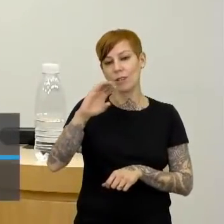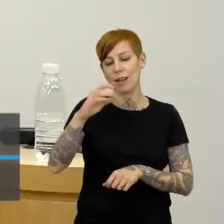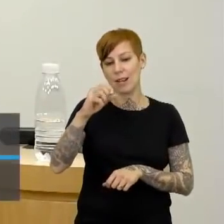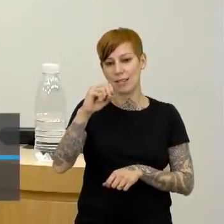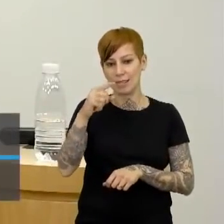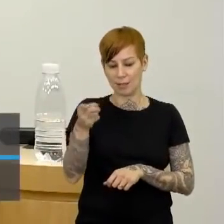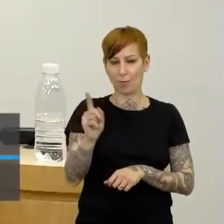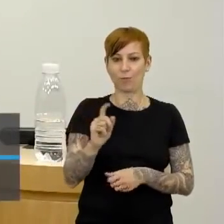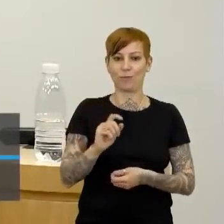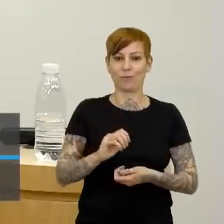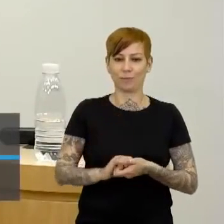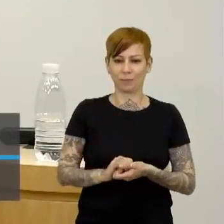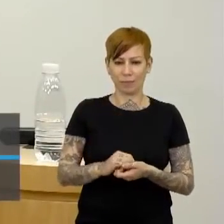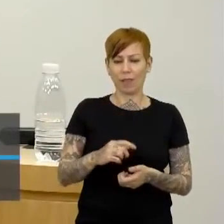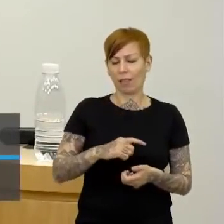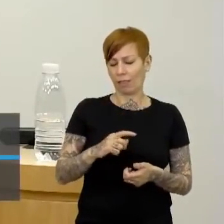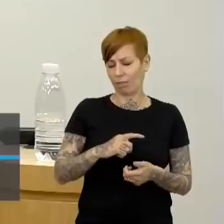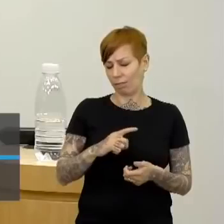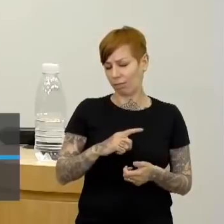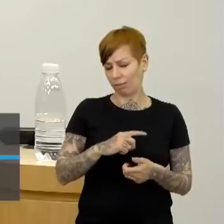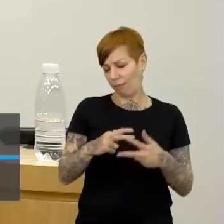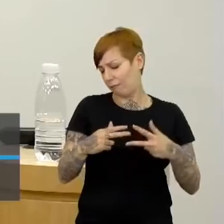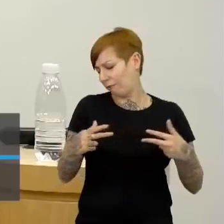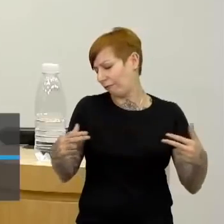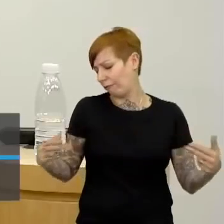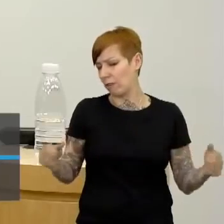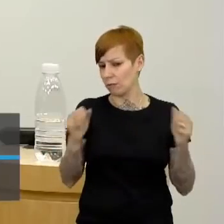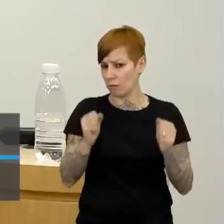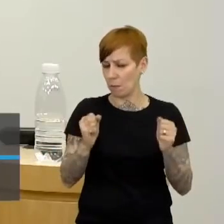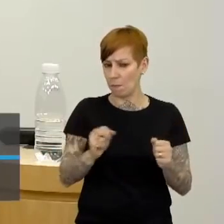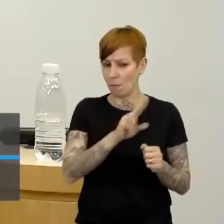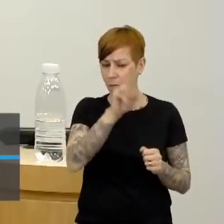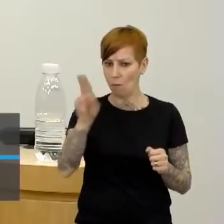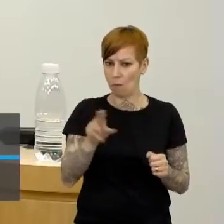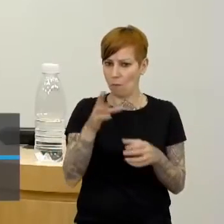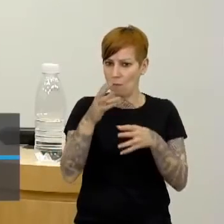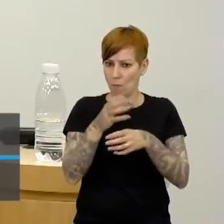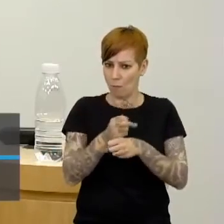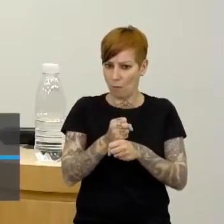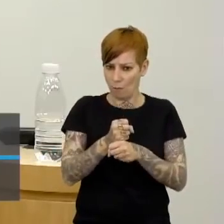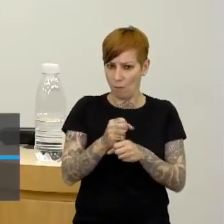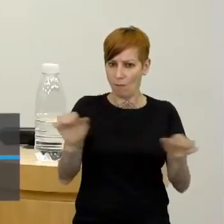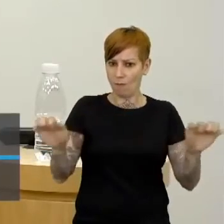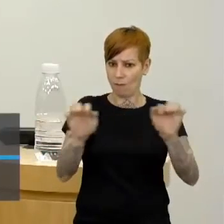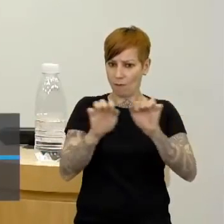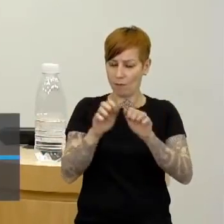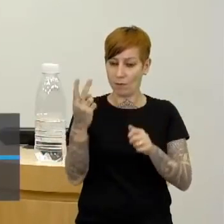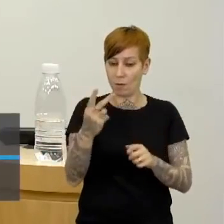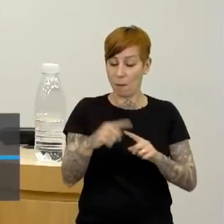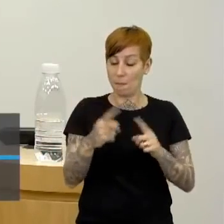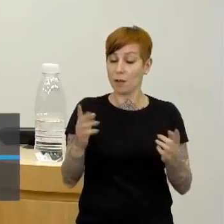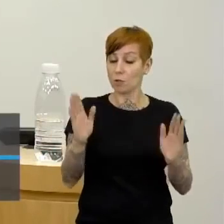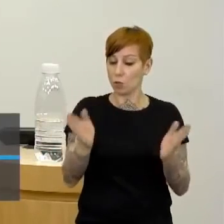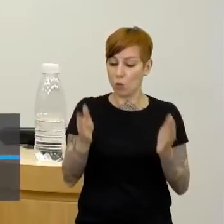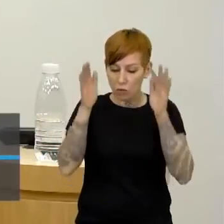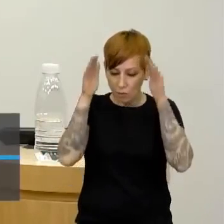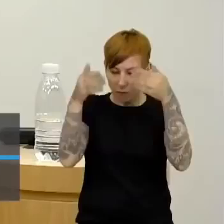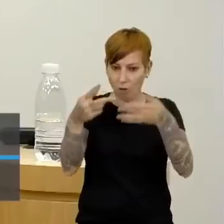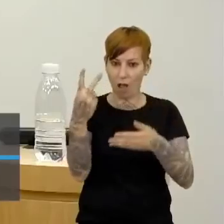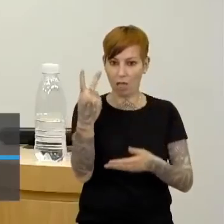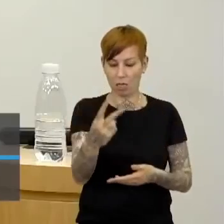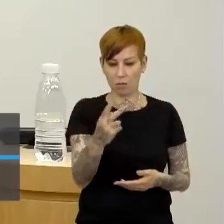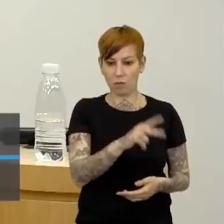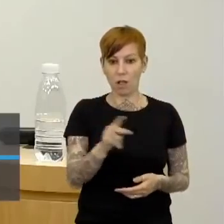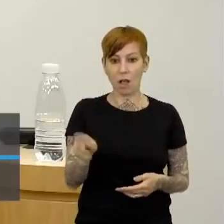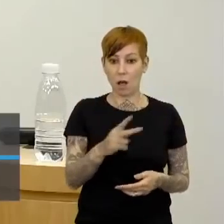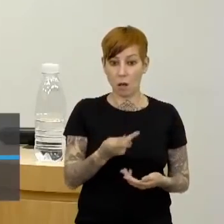técnica para resolver Existem muitos métodos para resolver equação de segundo grau mas a gente vai focar nessas duas tá certo acredito que o professor